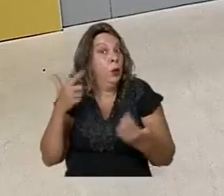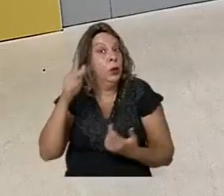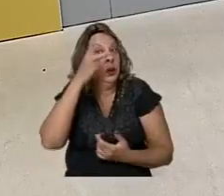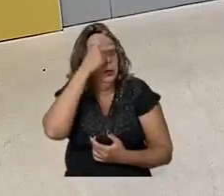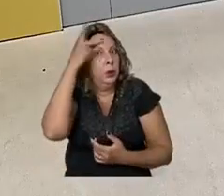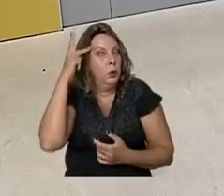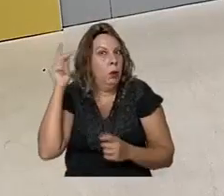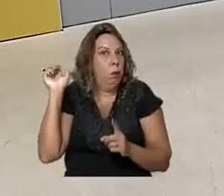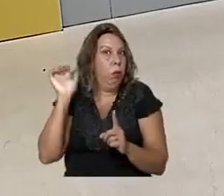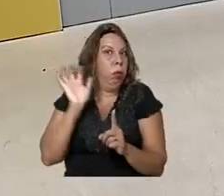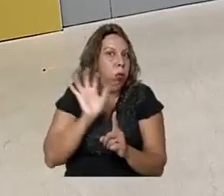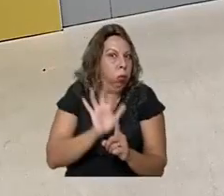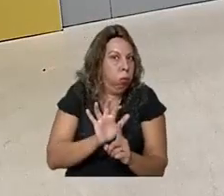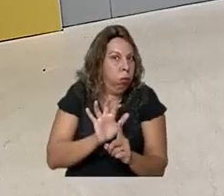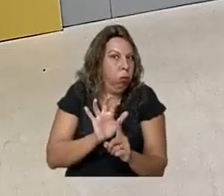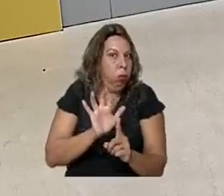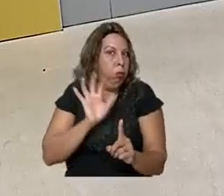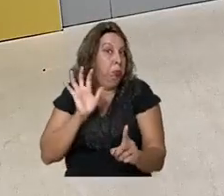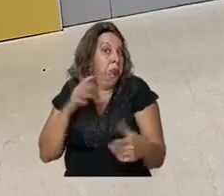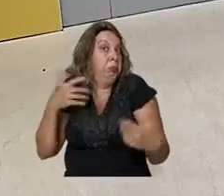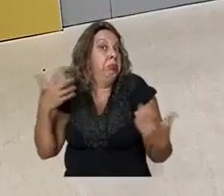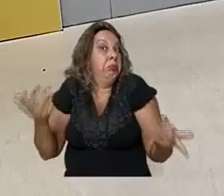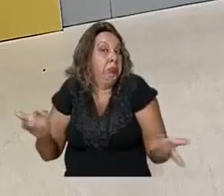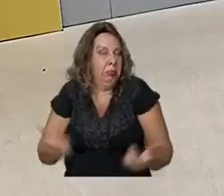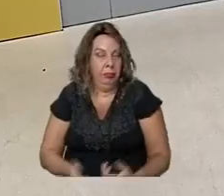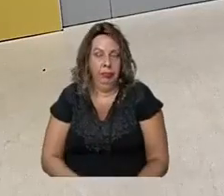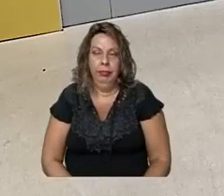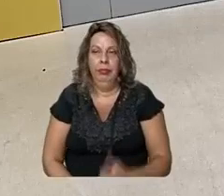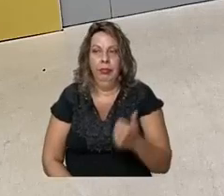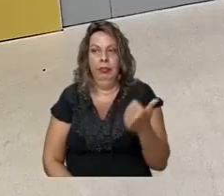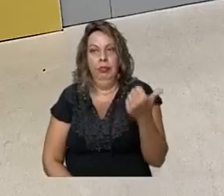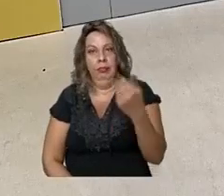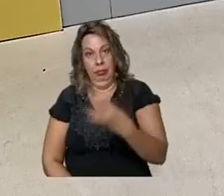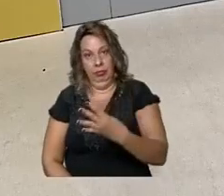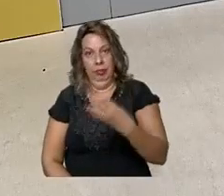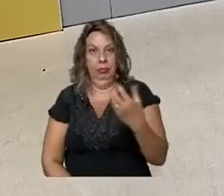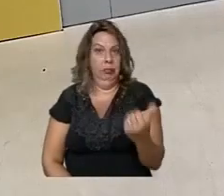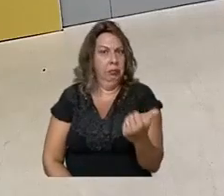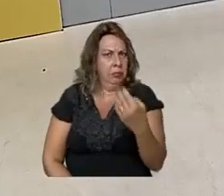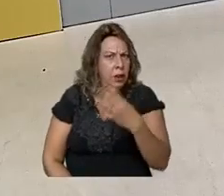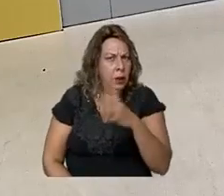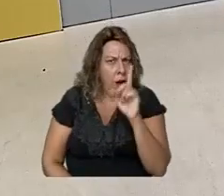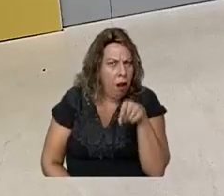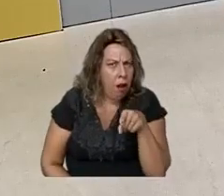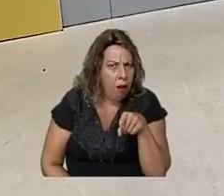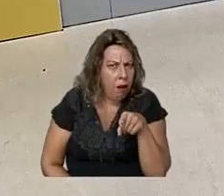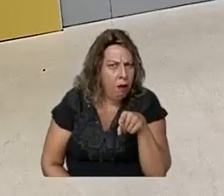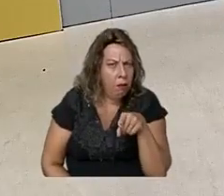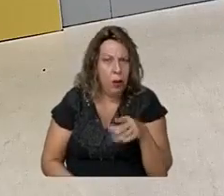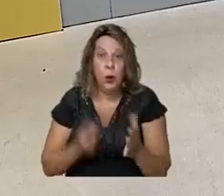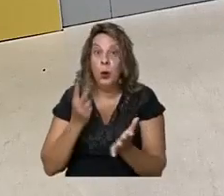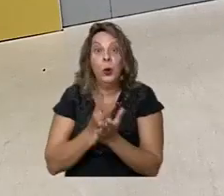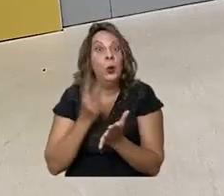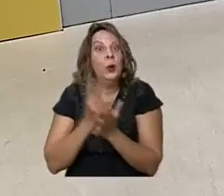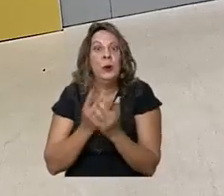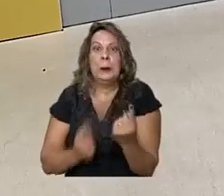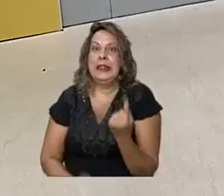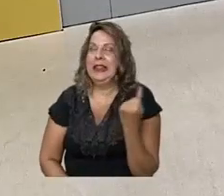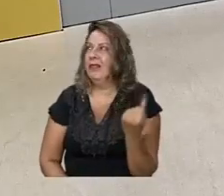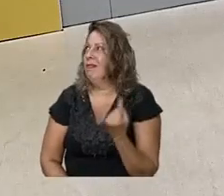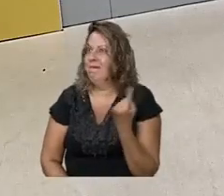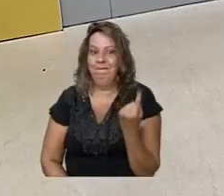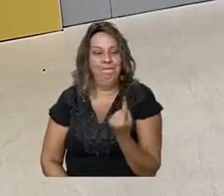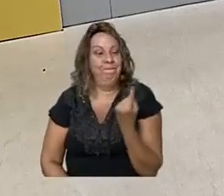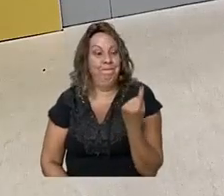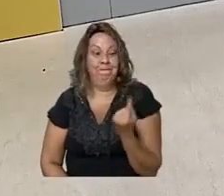chegando aí para a disputa. Será que agora com 14, hein, Rose? 14! Continua só ele